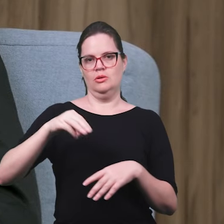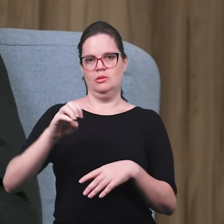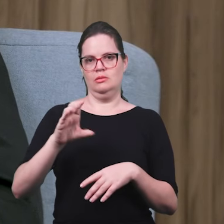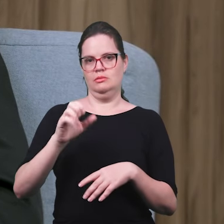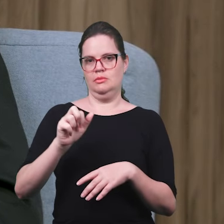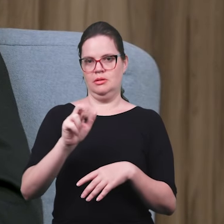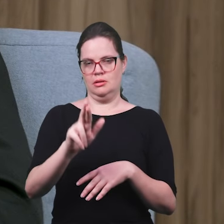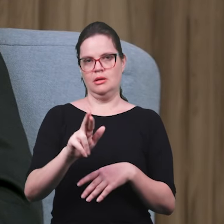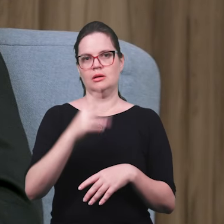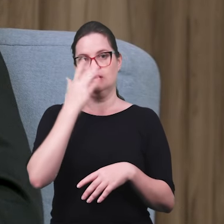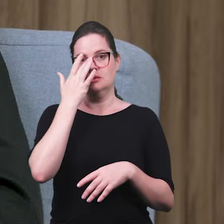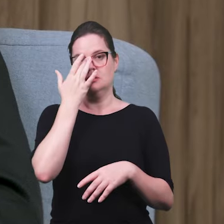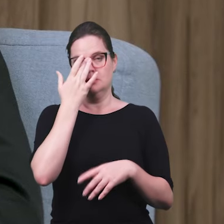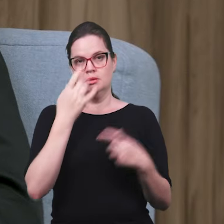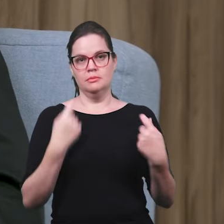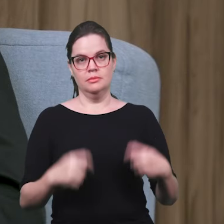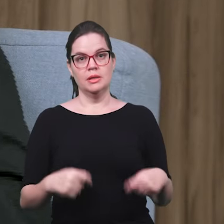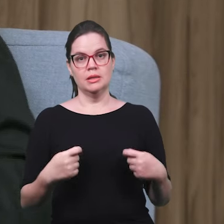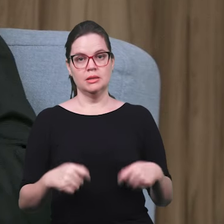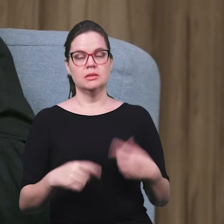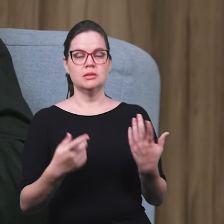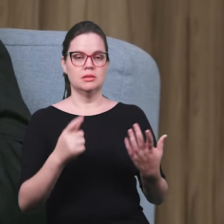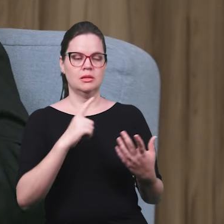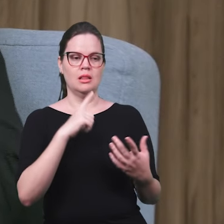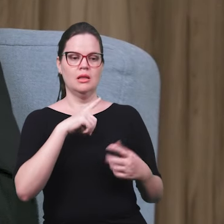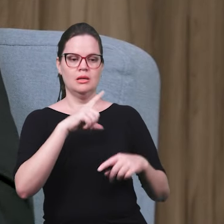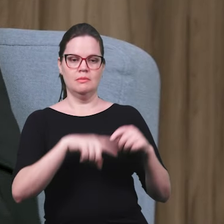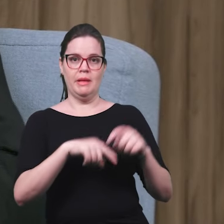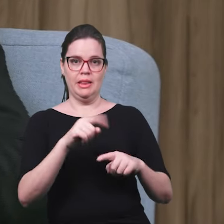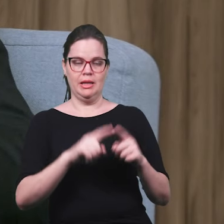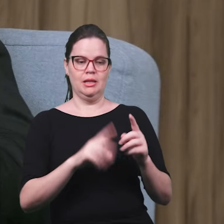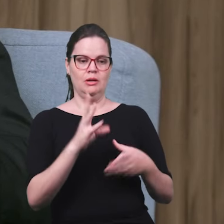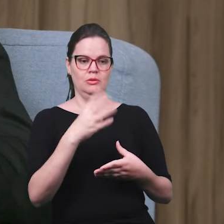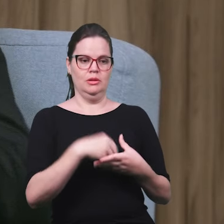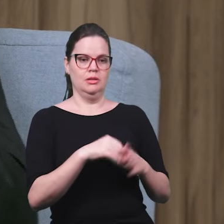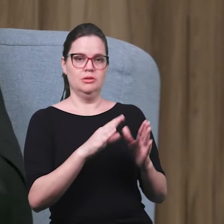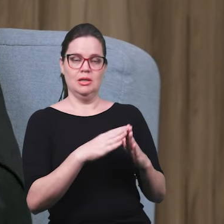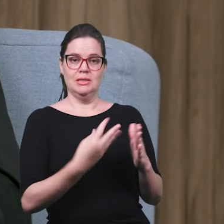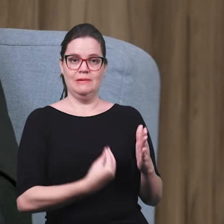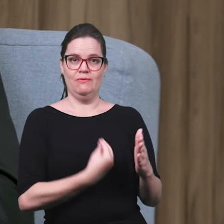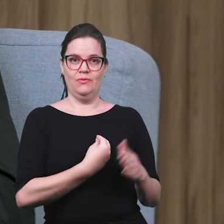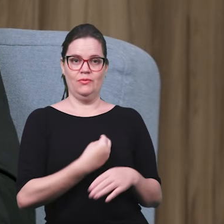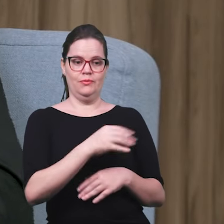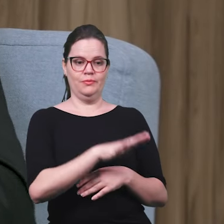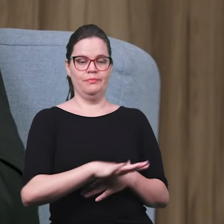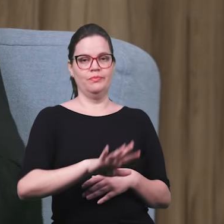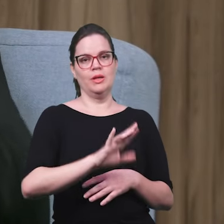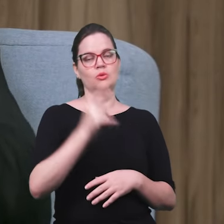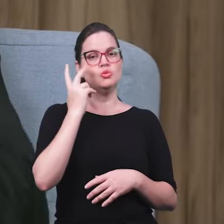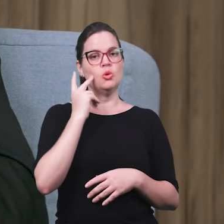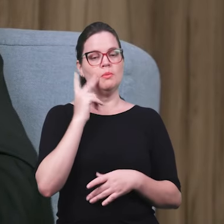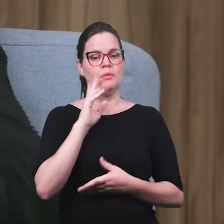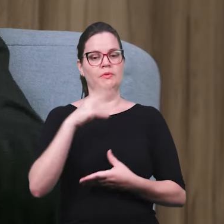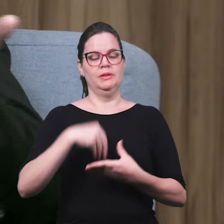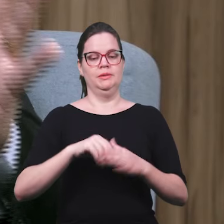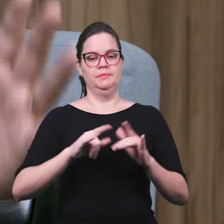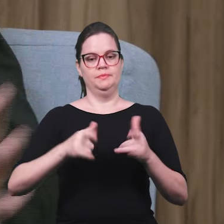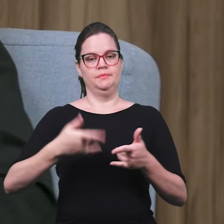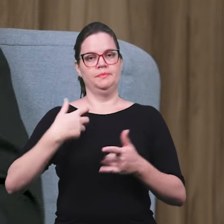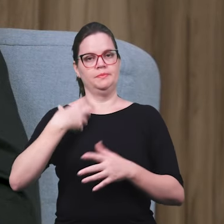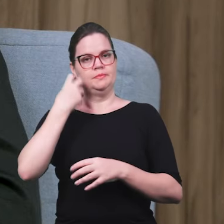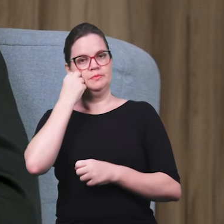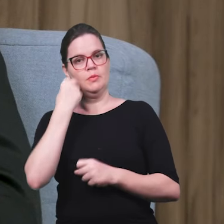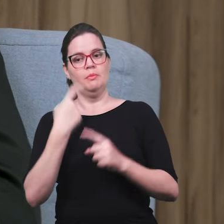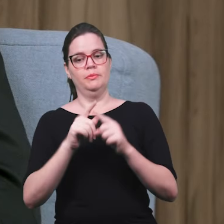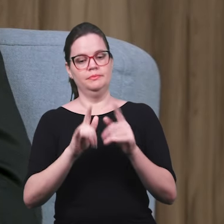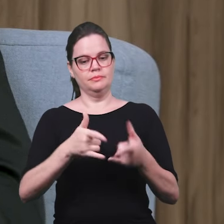que tem alguém que tem esses equipamentos e convive ali dentro, geralmente no seu quarto, né? E